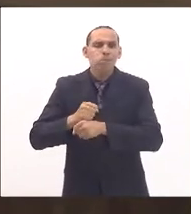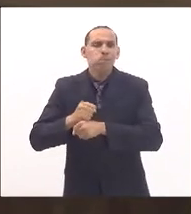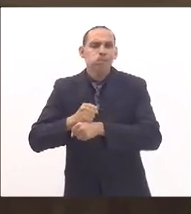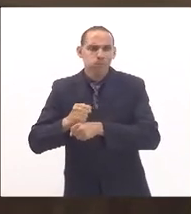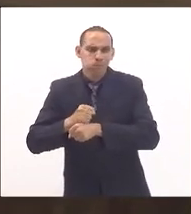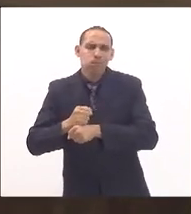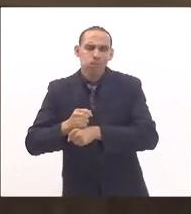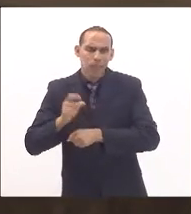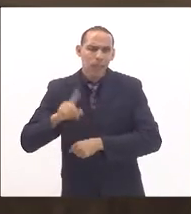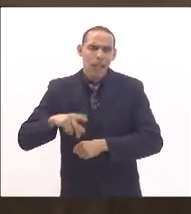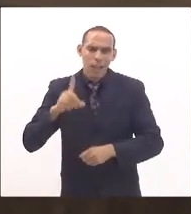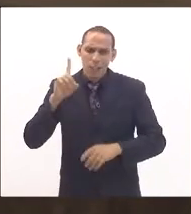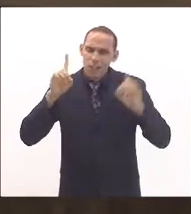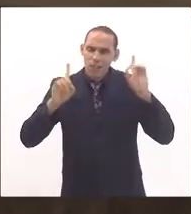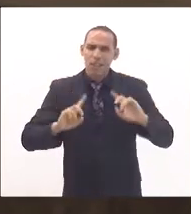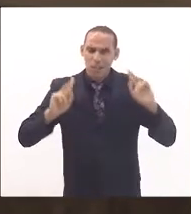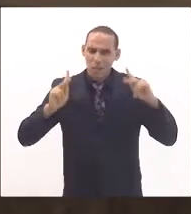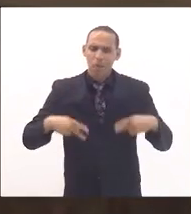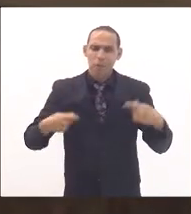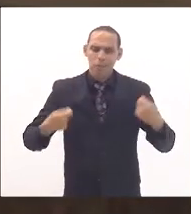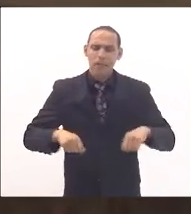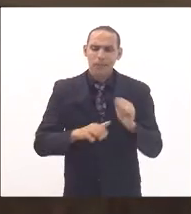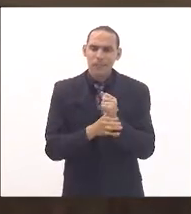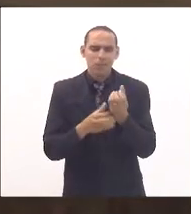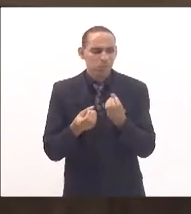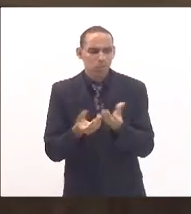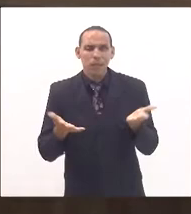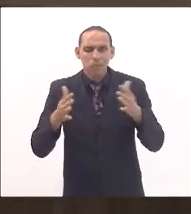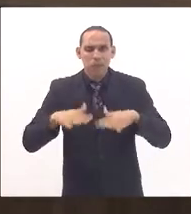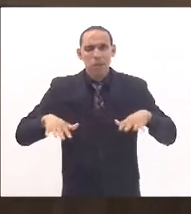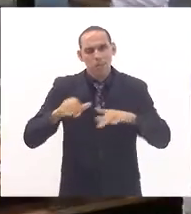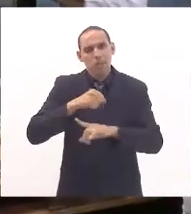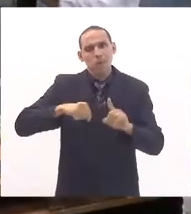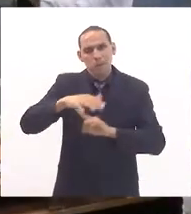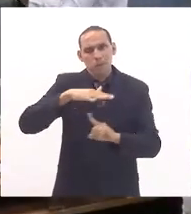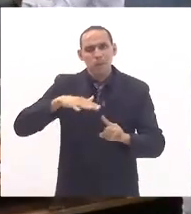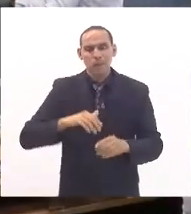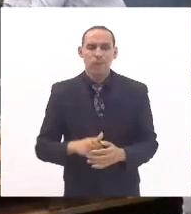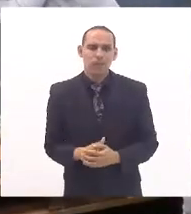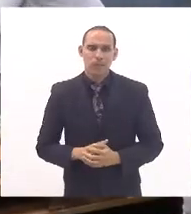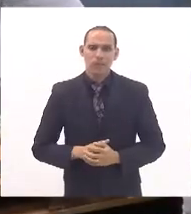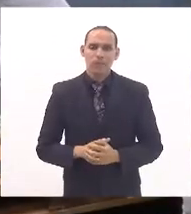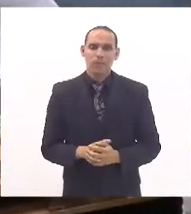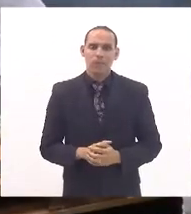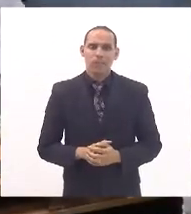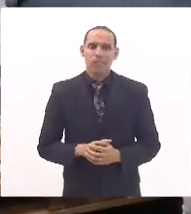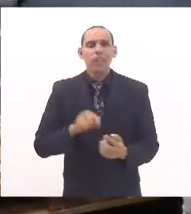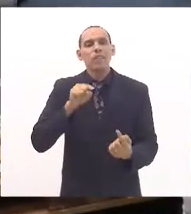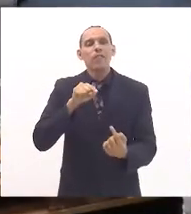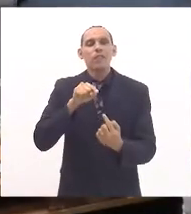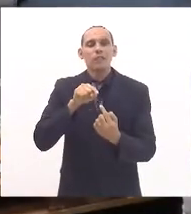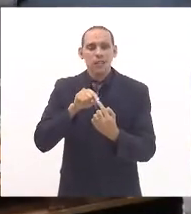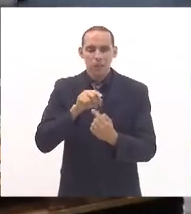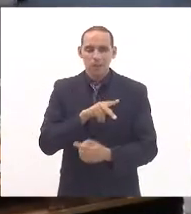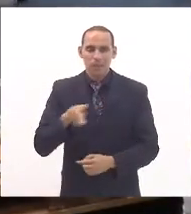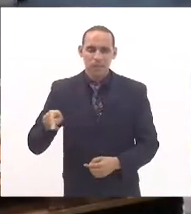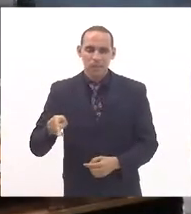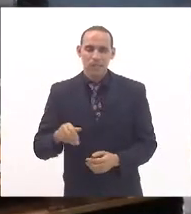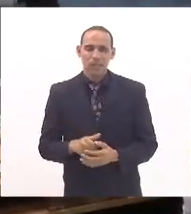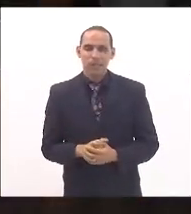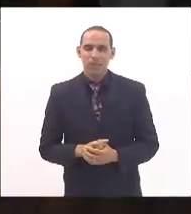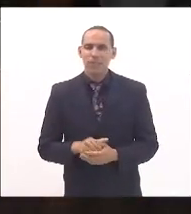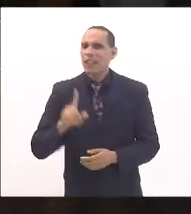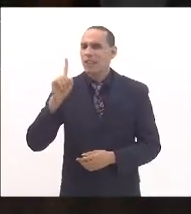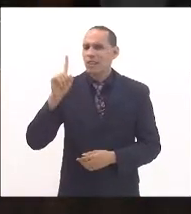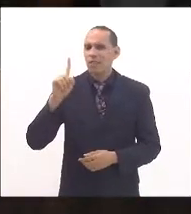um direito humano que deveria ser garantido a todos em sociedade. Parecer favorável, presidente. Eu vou